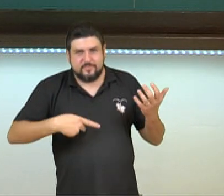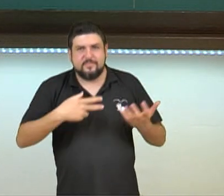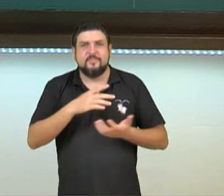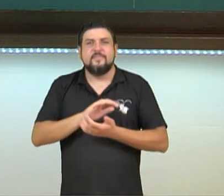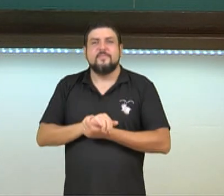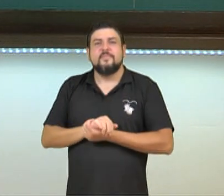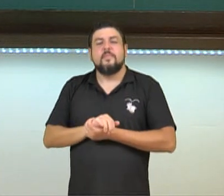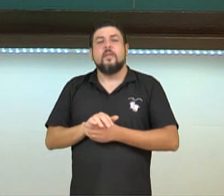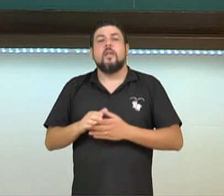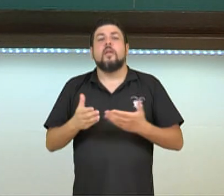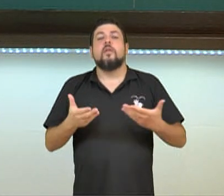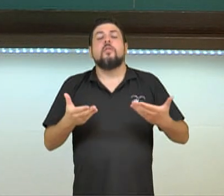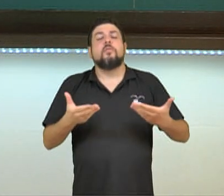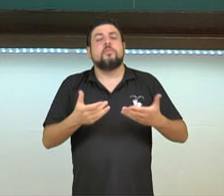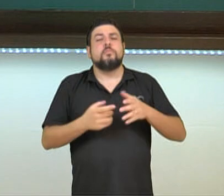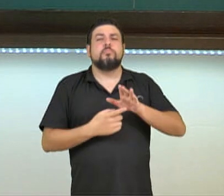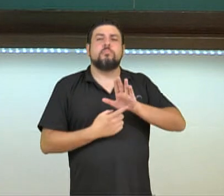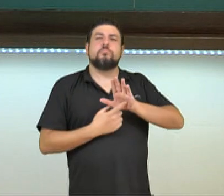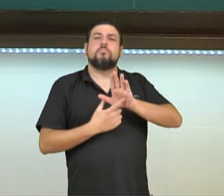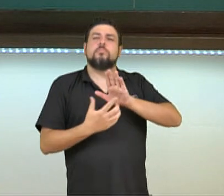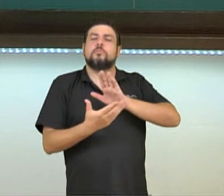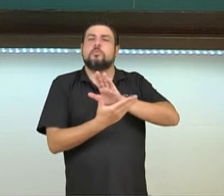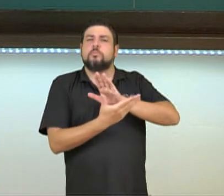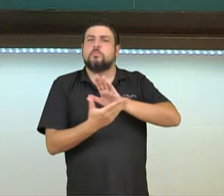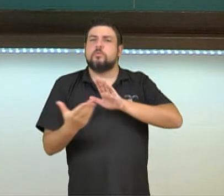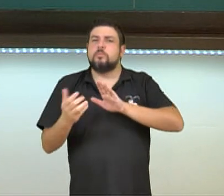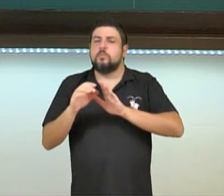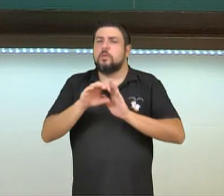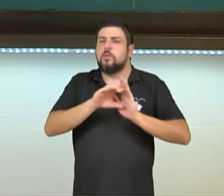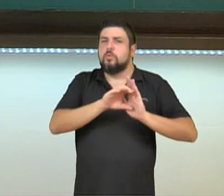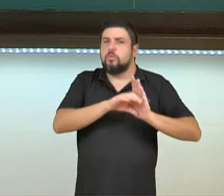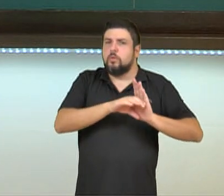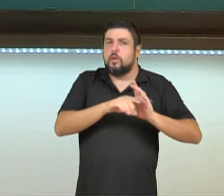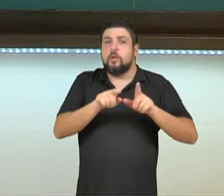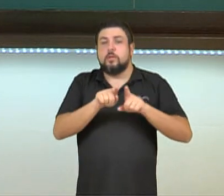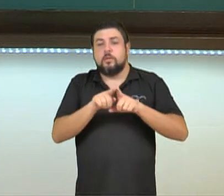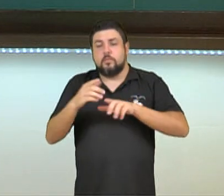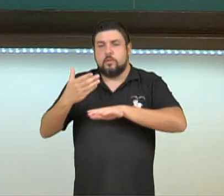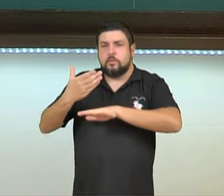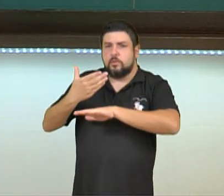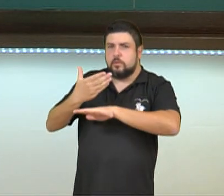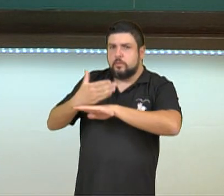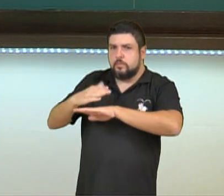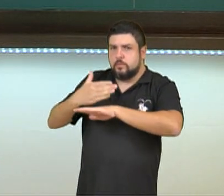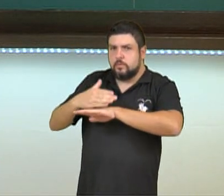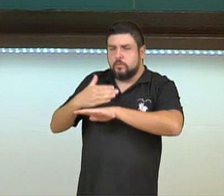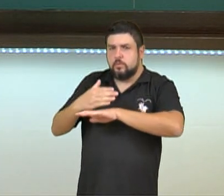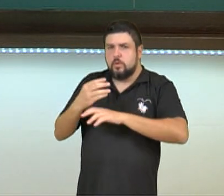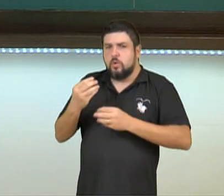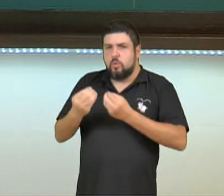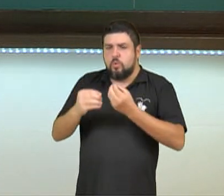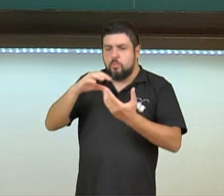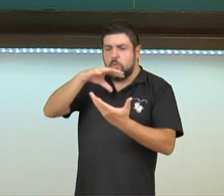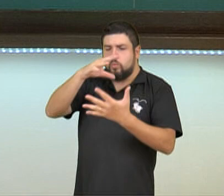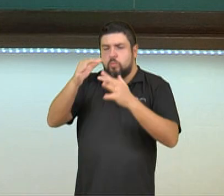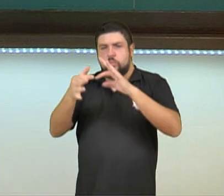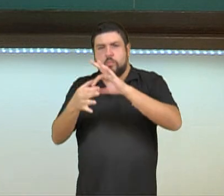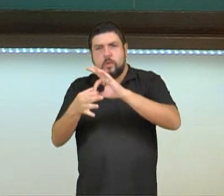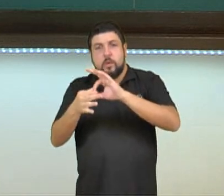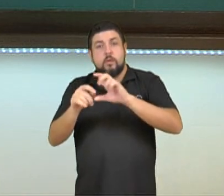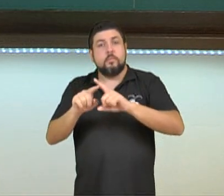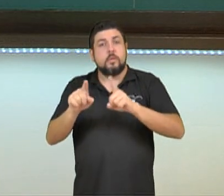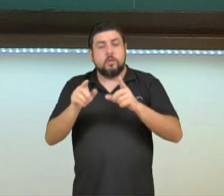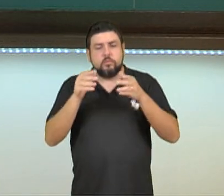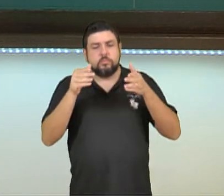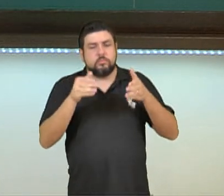sobre o aspecto ilustrativo, conceitual e prático do Brasil na globalização. Para que isso seja